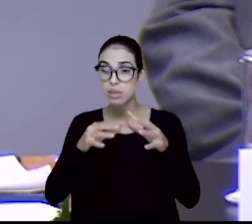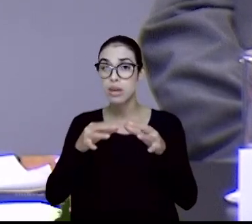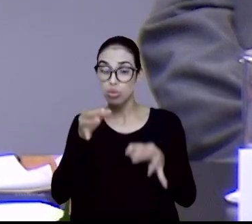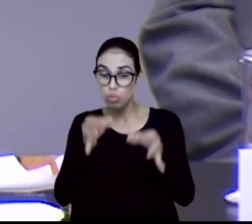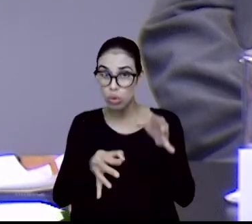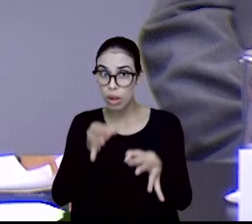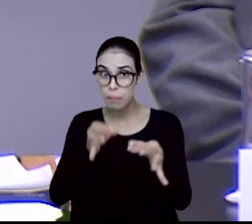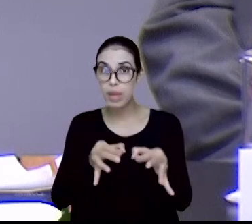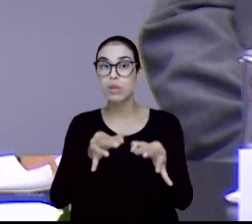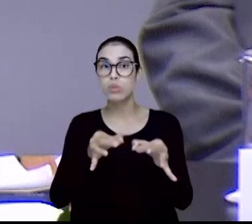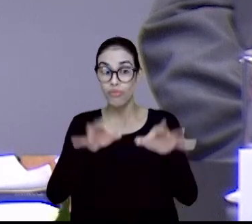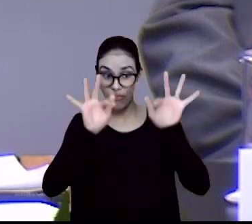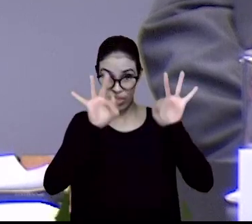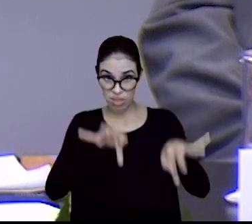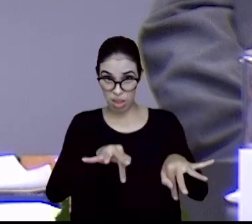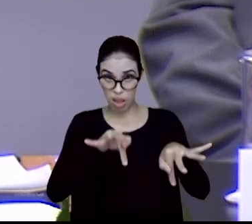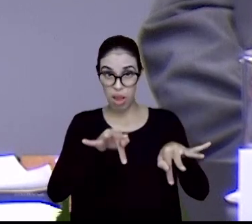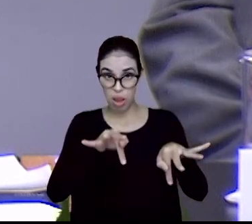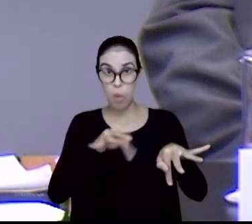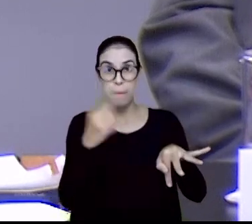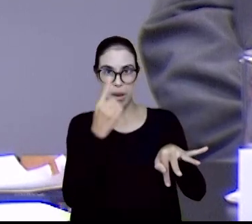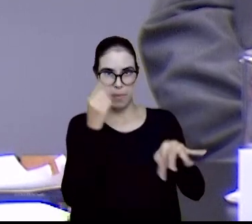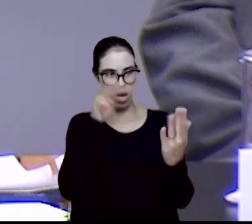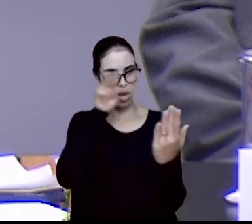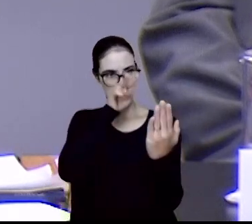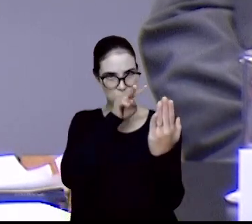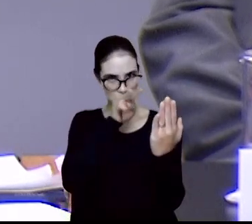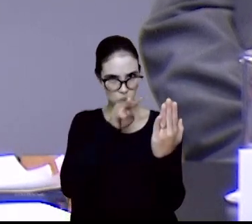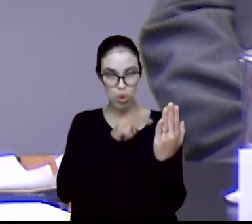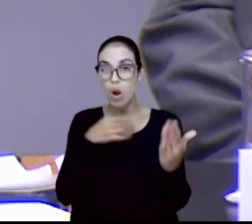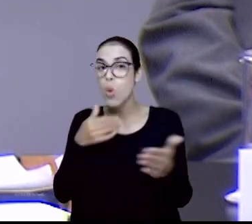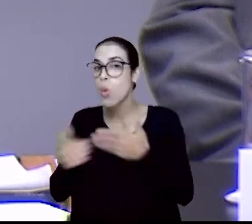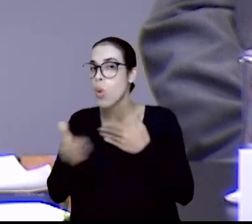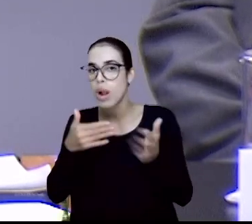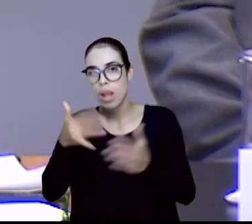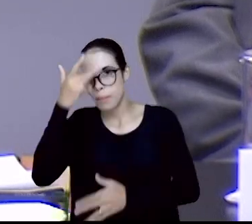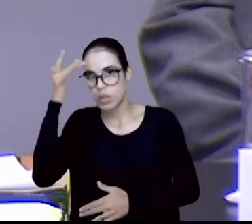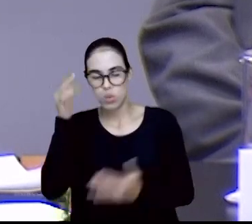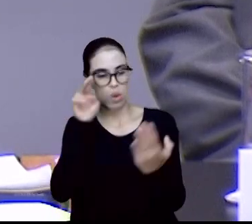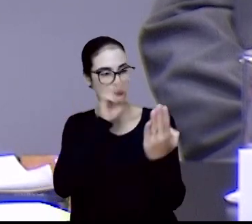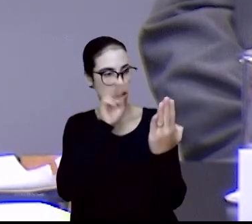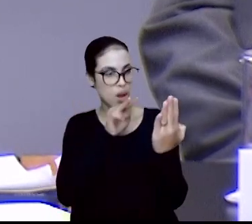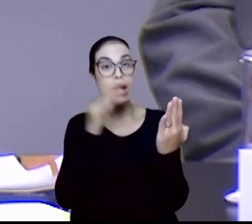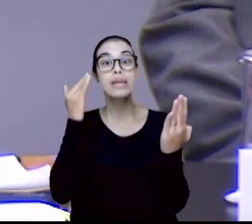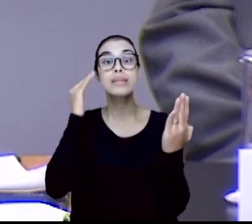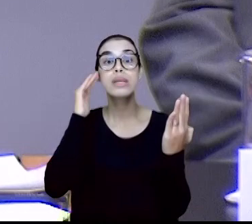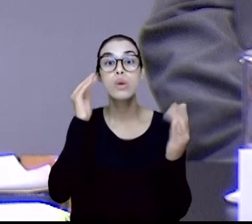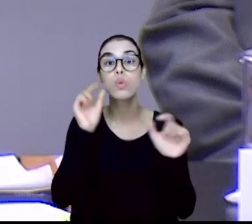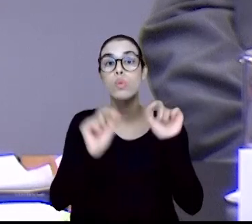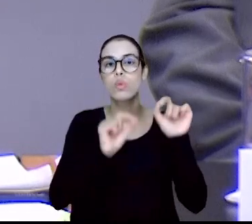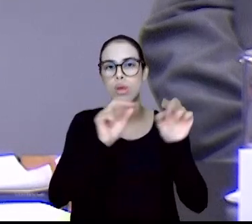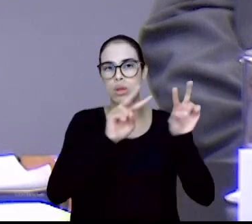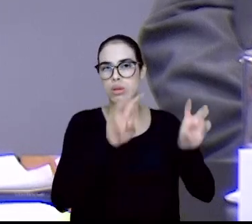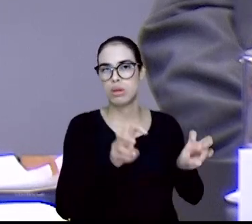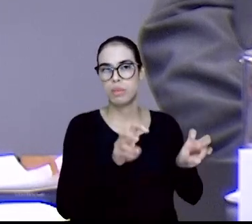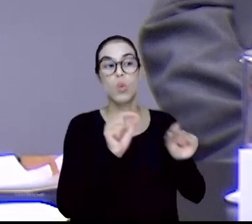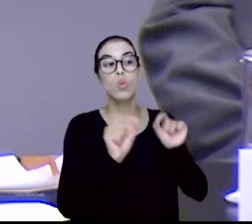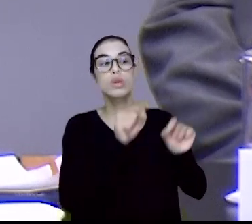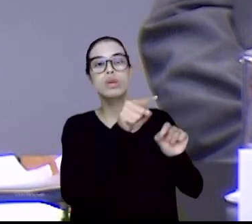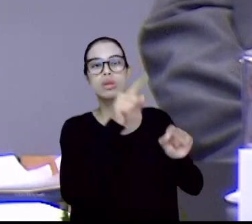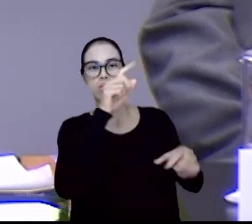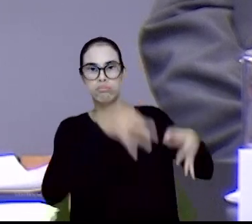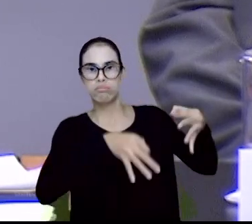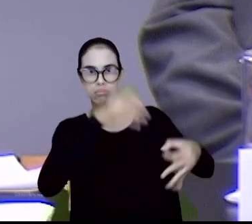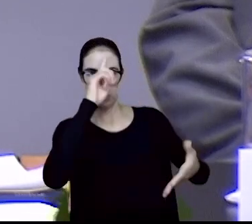faça com que, a uma primeira leitura, qualquer pessoa possa entender o que foi decidido pelo tribunal. Portanto,